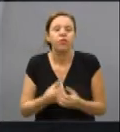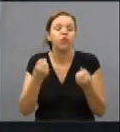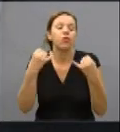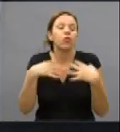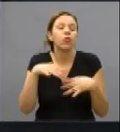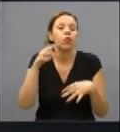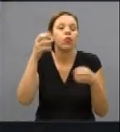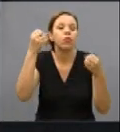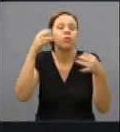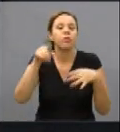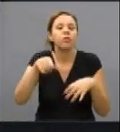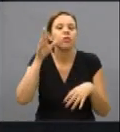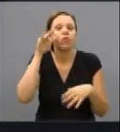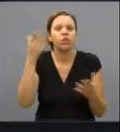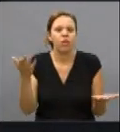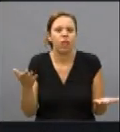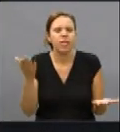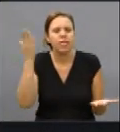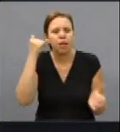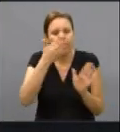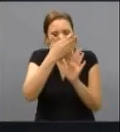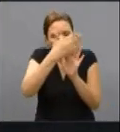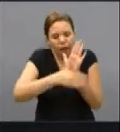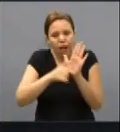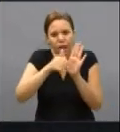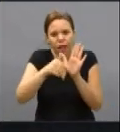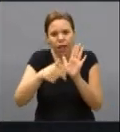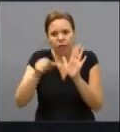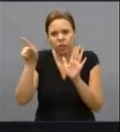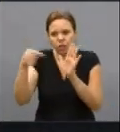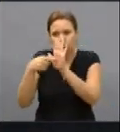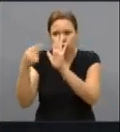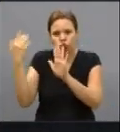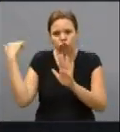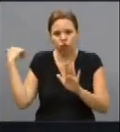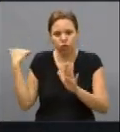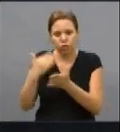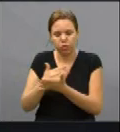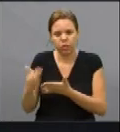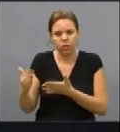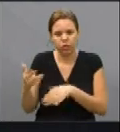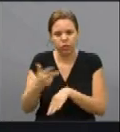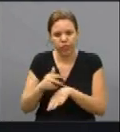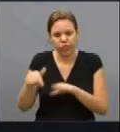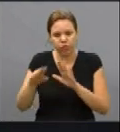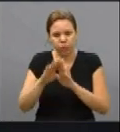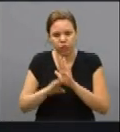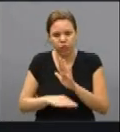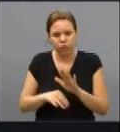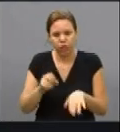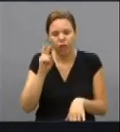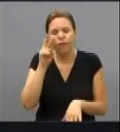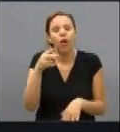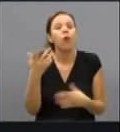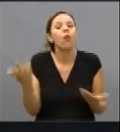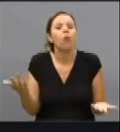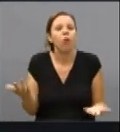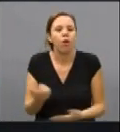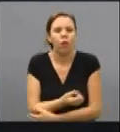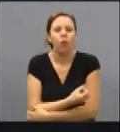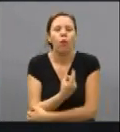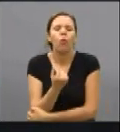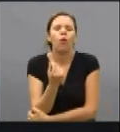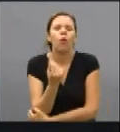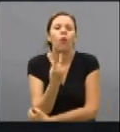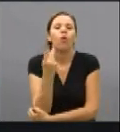uma curiosidade. Sabe a capa dele que a gente mostrou lá no começo? Chuta você aí de casa